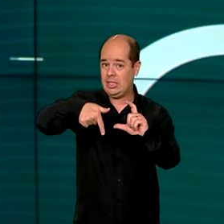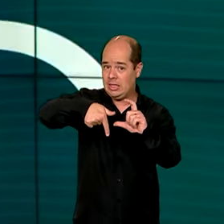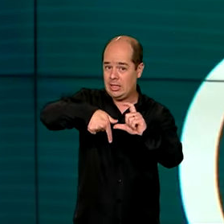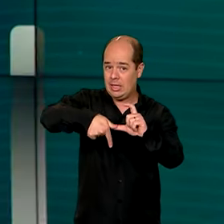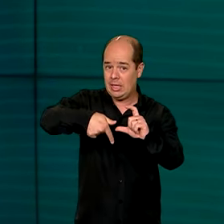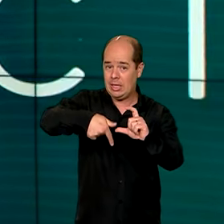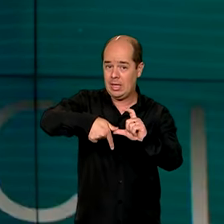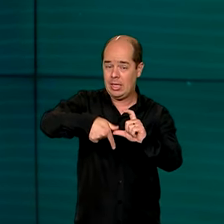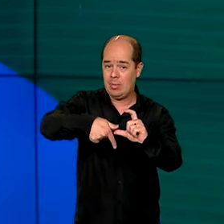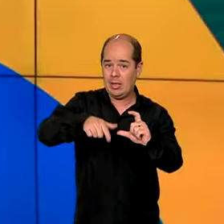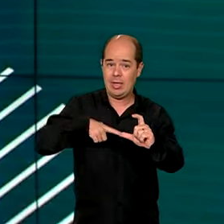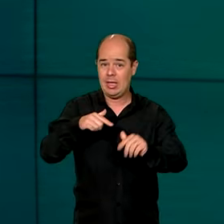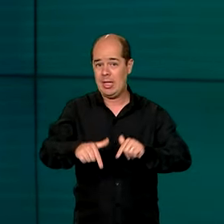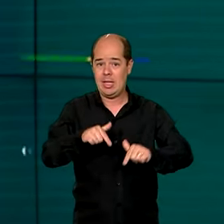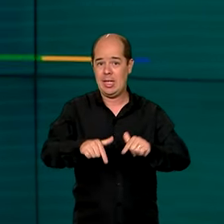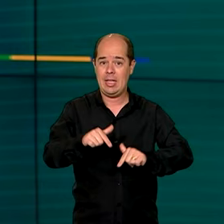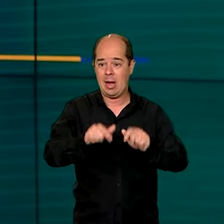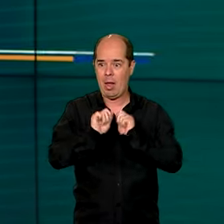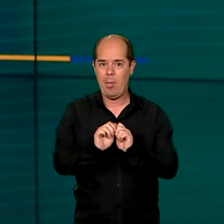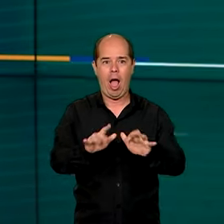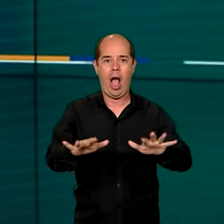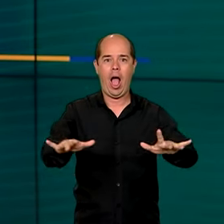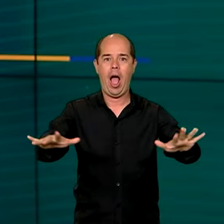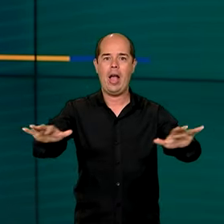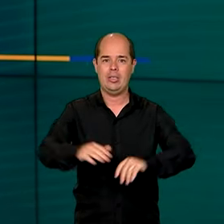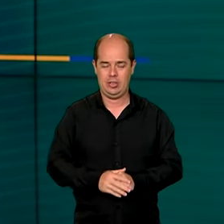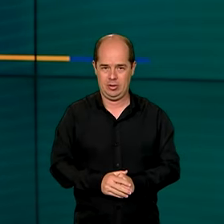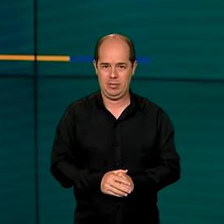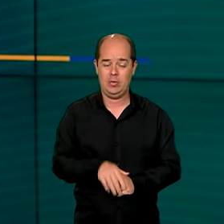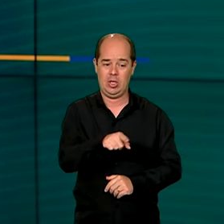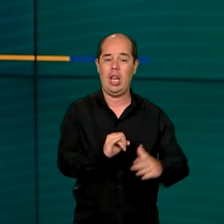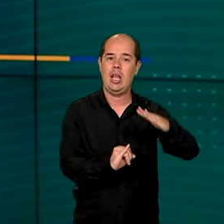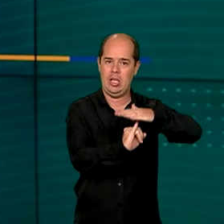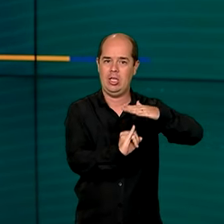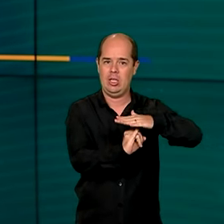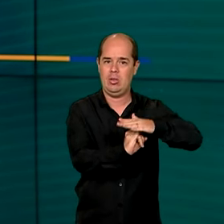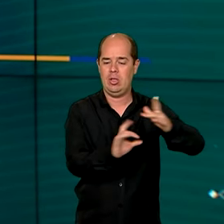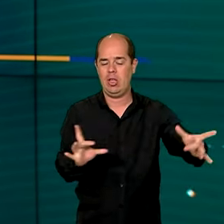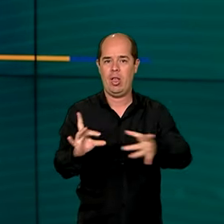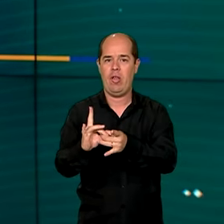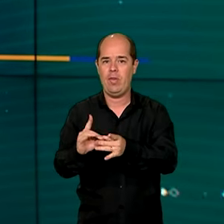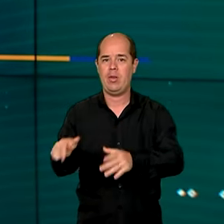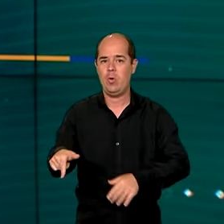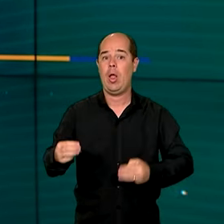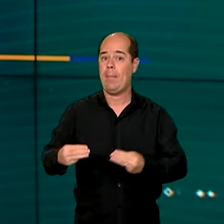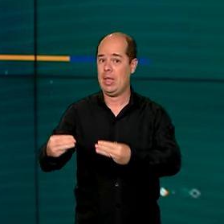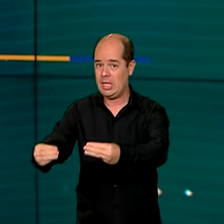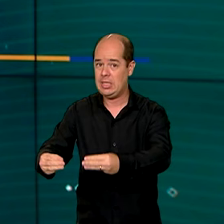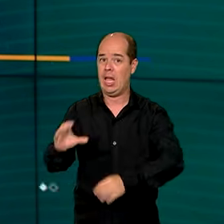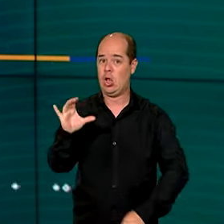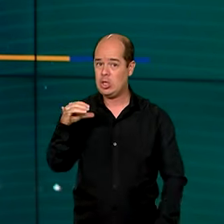e Tecnológico, CNPq. A instituição, que é vinculada ao Ministério da Ciência, Tecnologia e Inovação, também promove